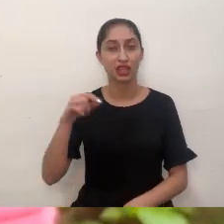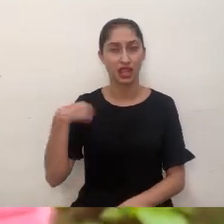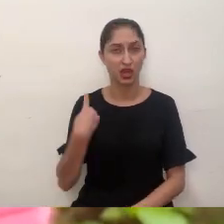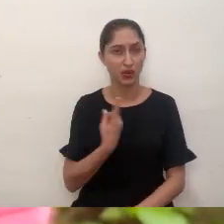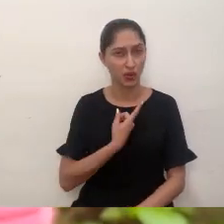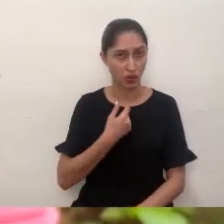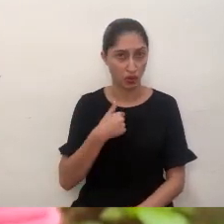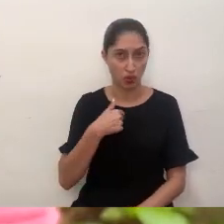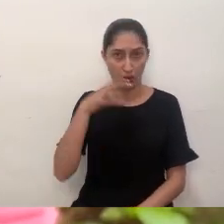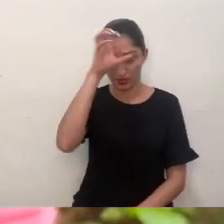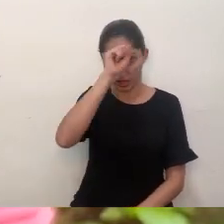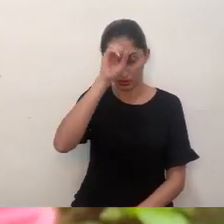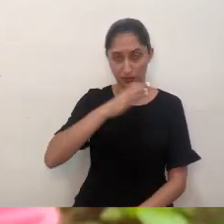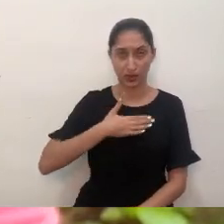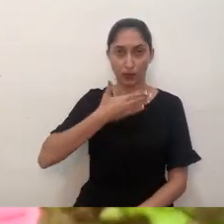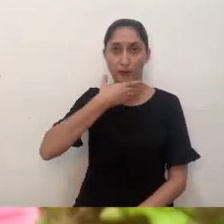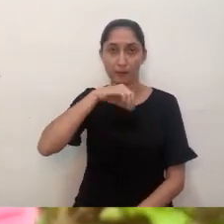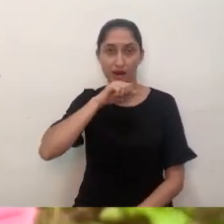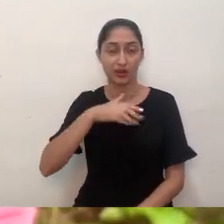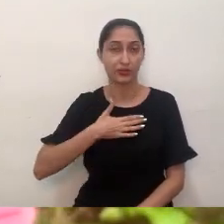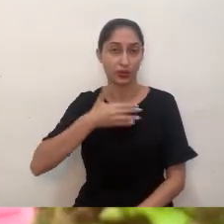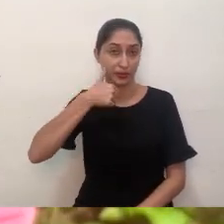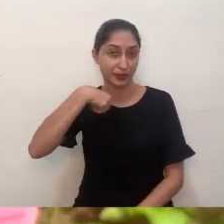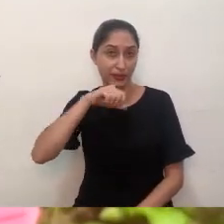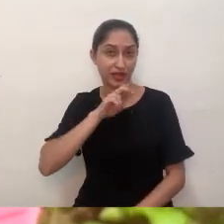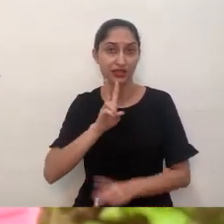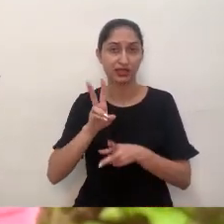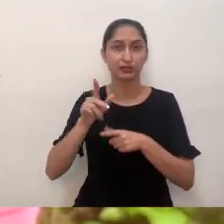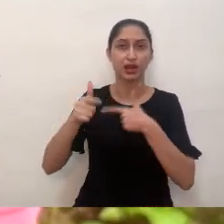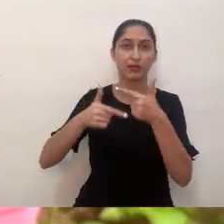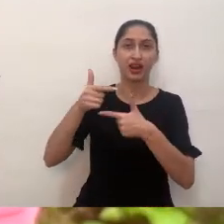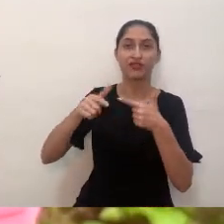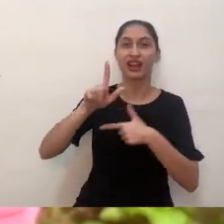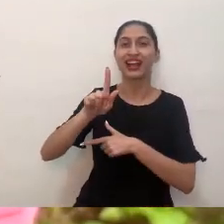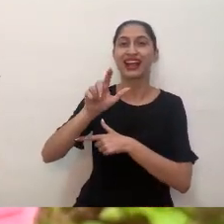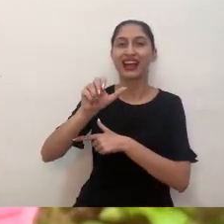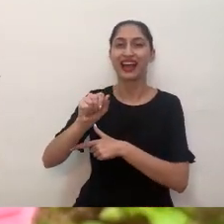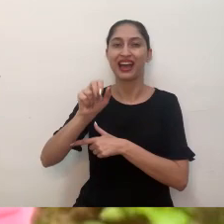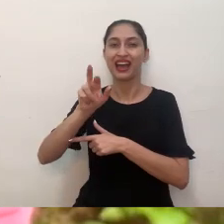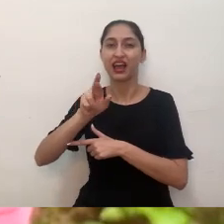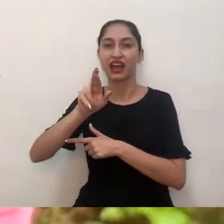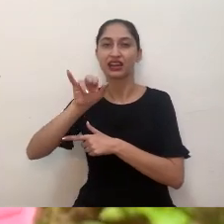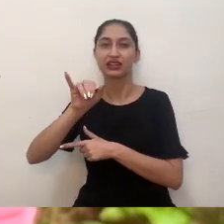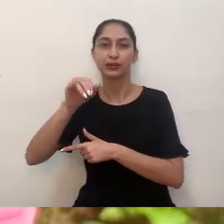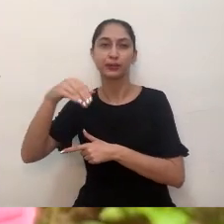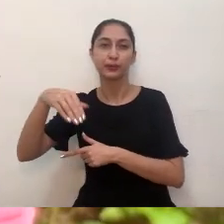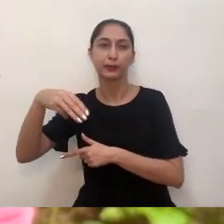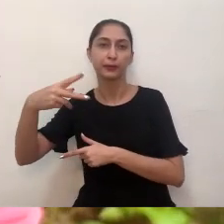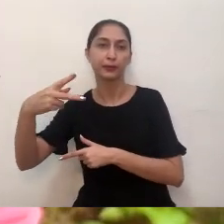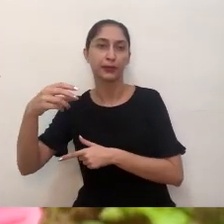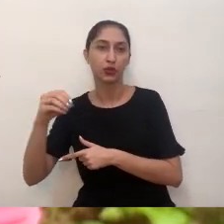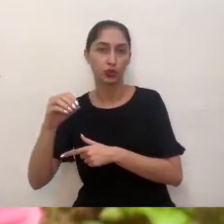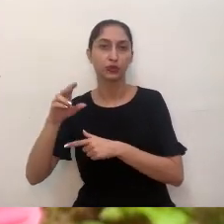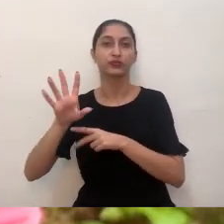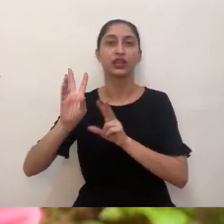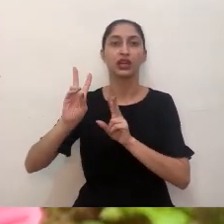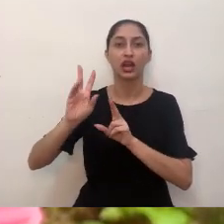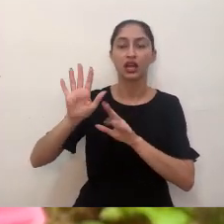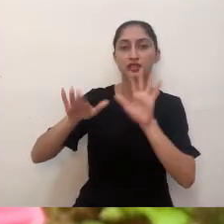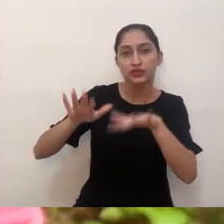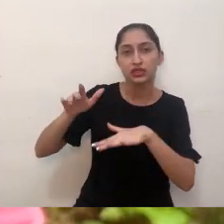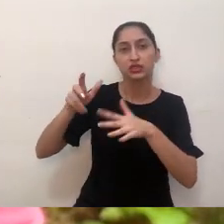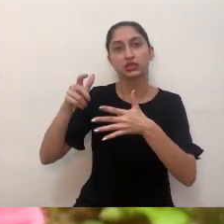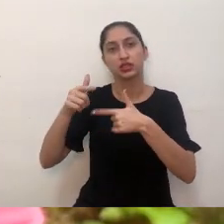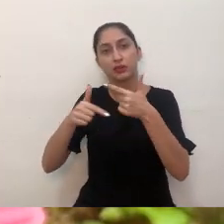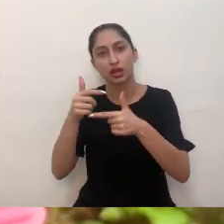ele, era com ele, era com mãe. Ficava variando, né? Uma hora a gente trabalhava de manhã, mas a gente trabalhava